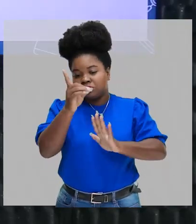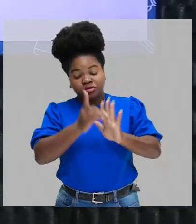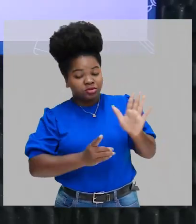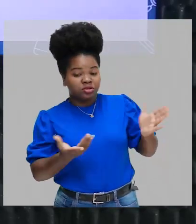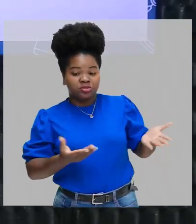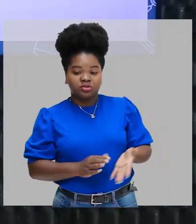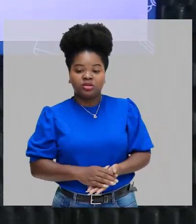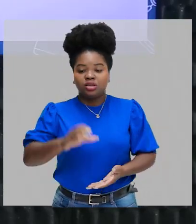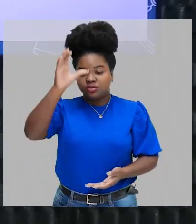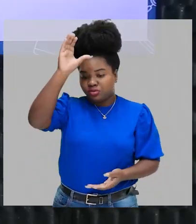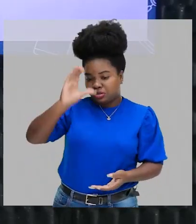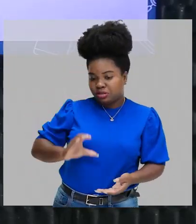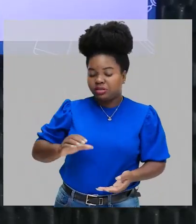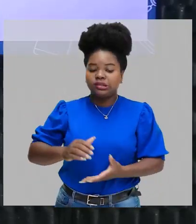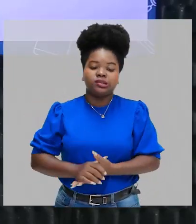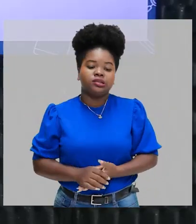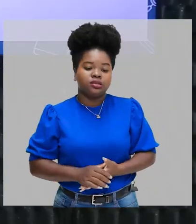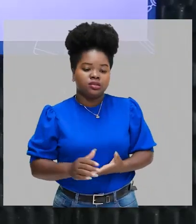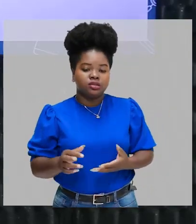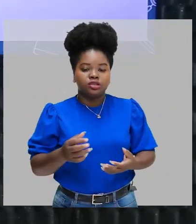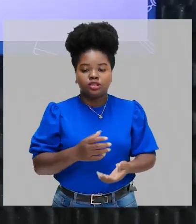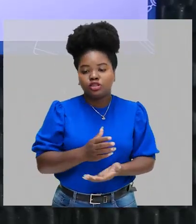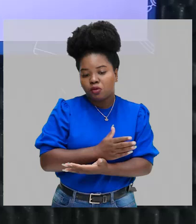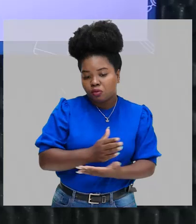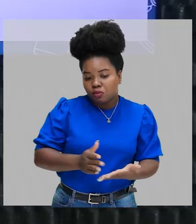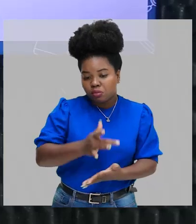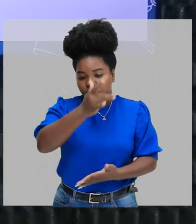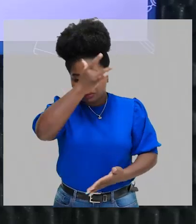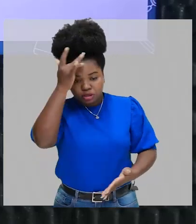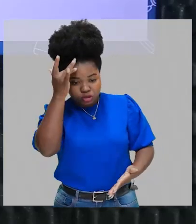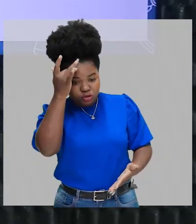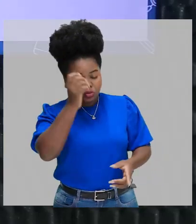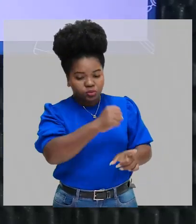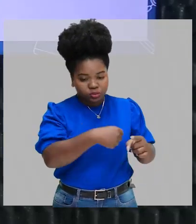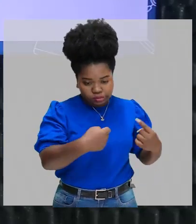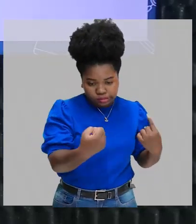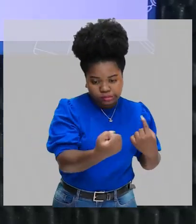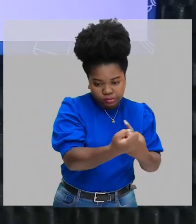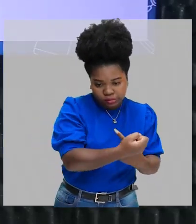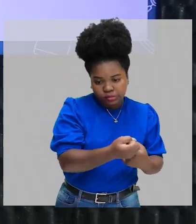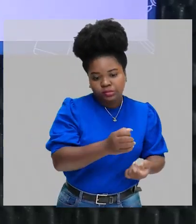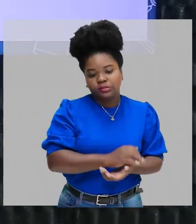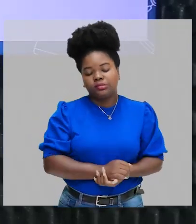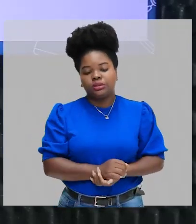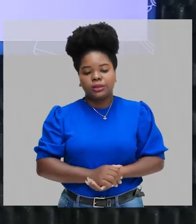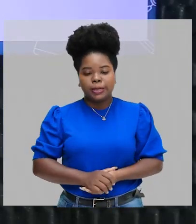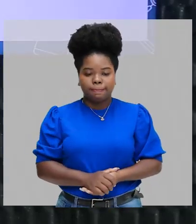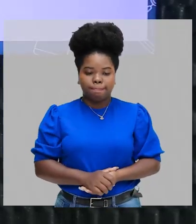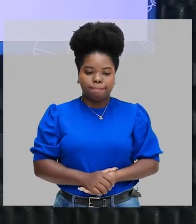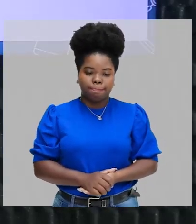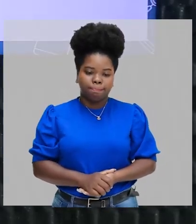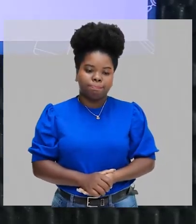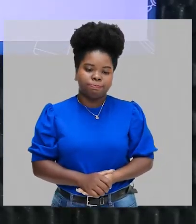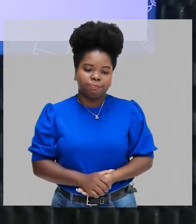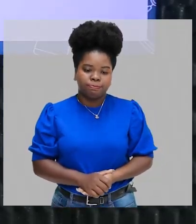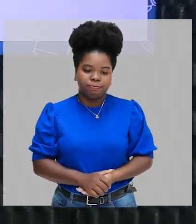da sociedade, para grande parte das pessoas ali inseridas nesse ambiente de globalização.